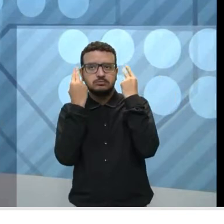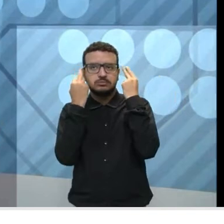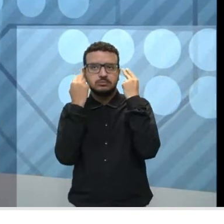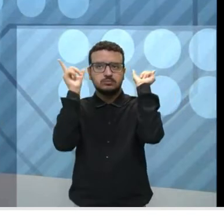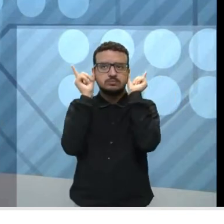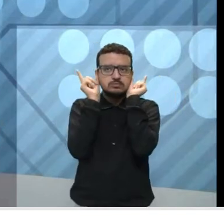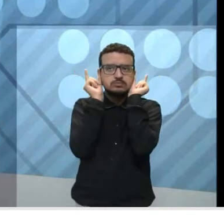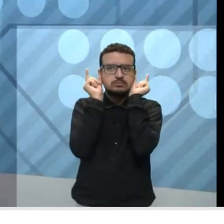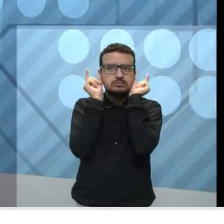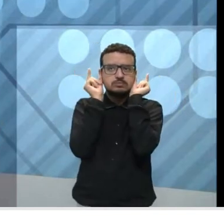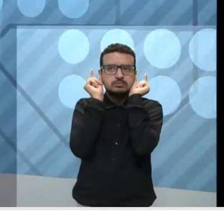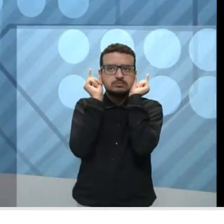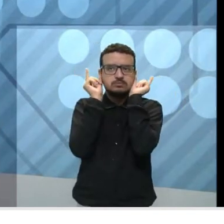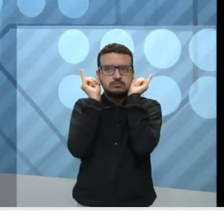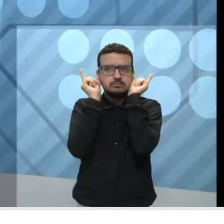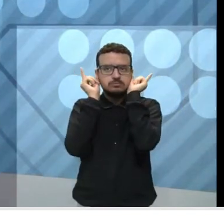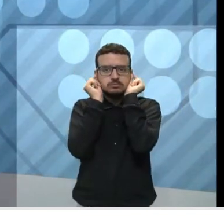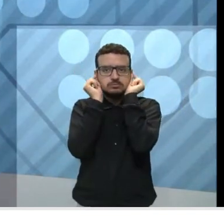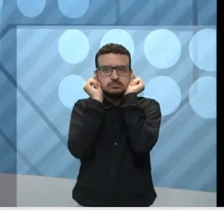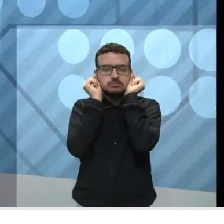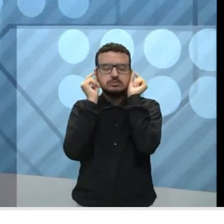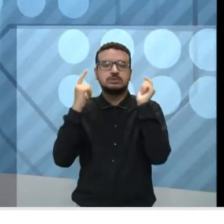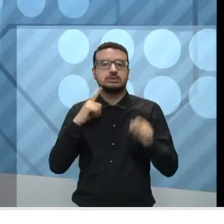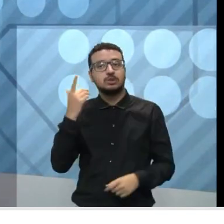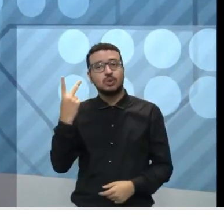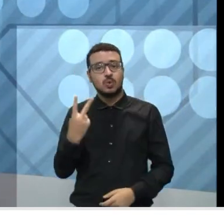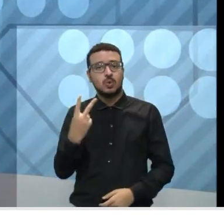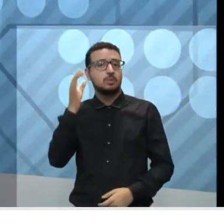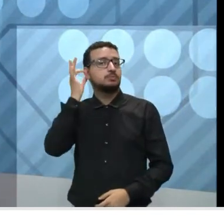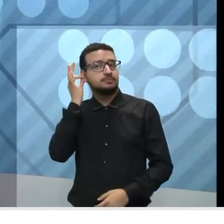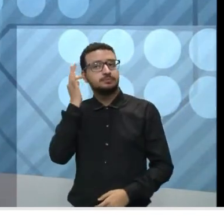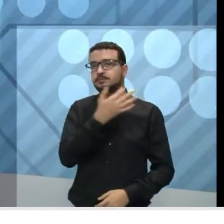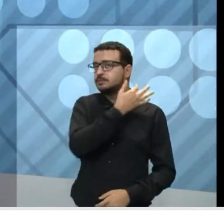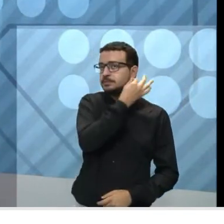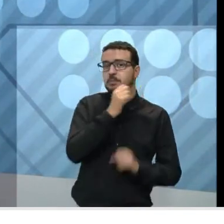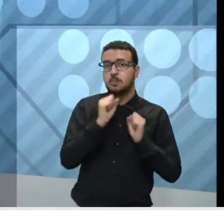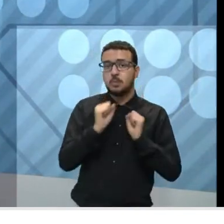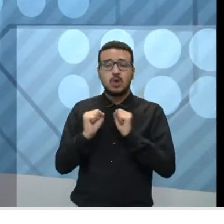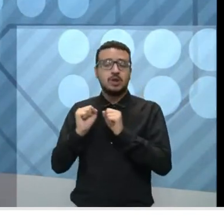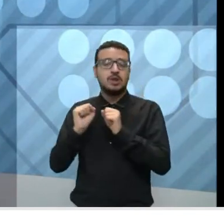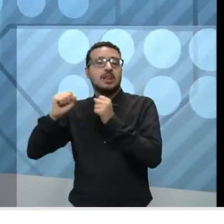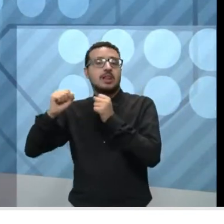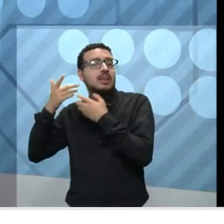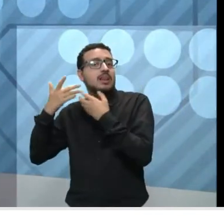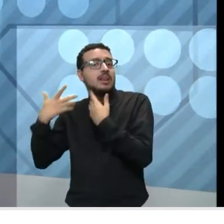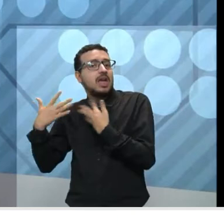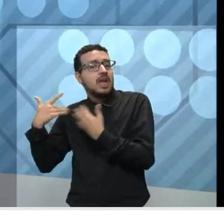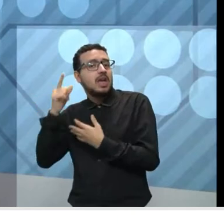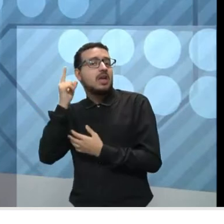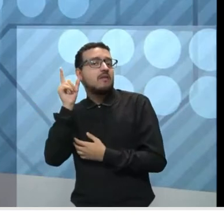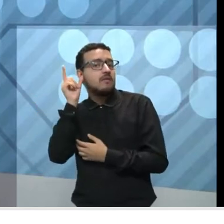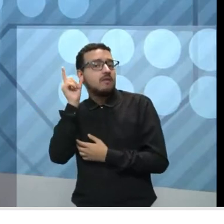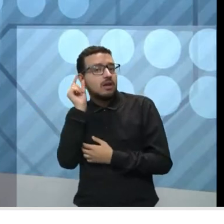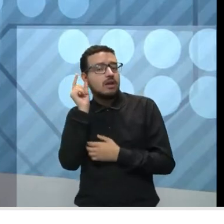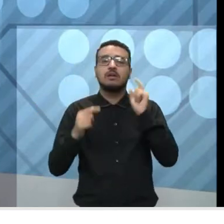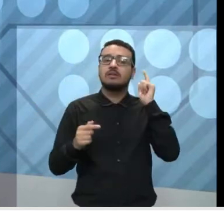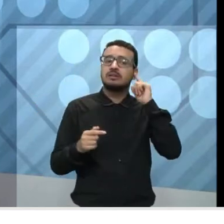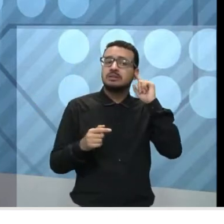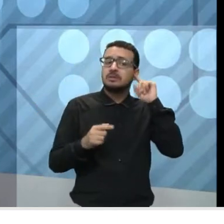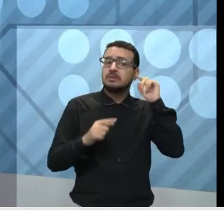pode ser leve num ouvido, profunda no outro, moderada num ouvido e leve no outro ouvido. Elas são independentes.